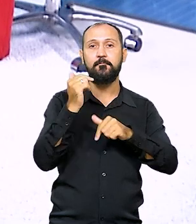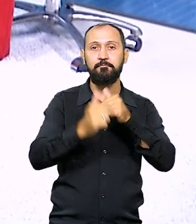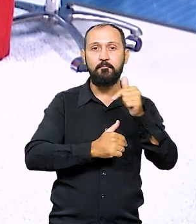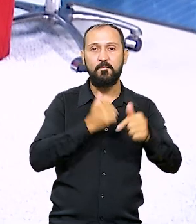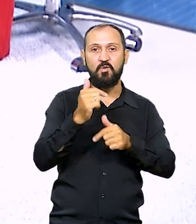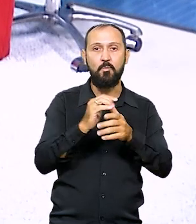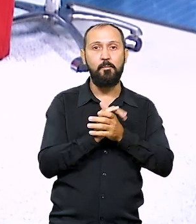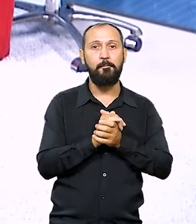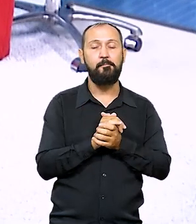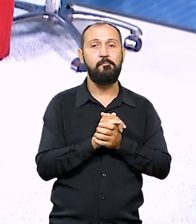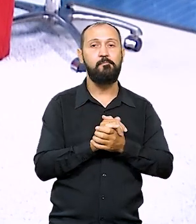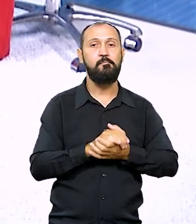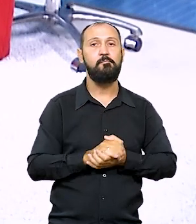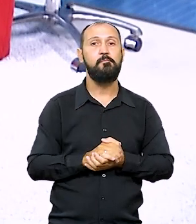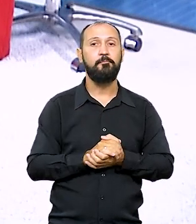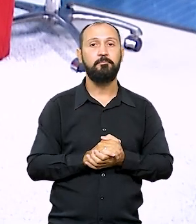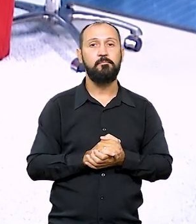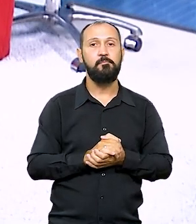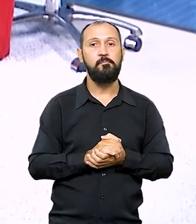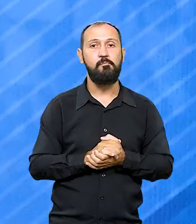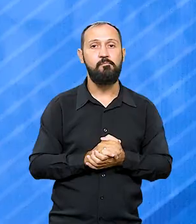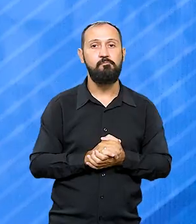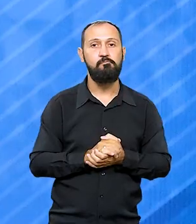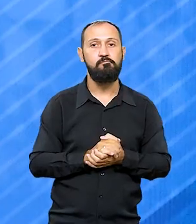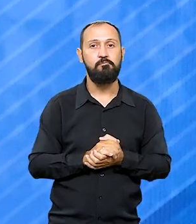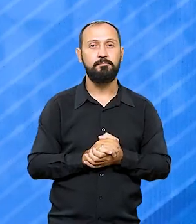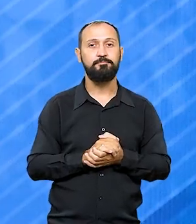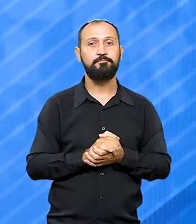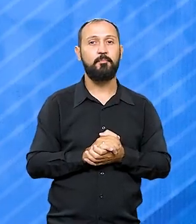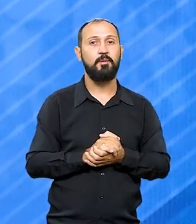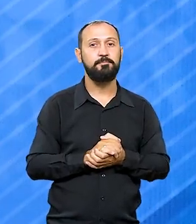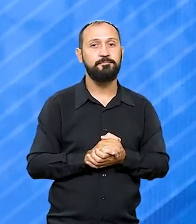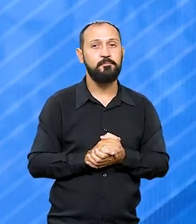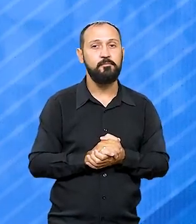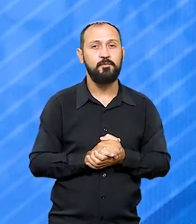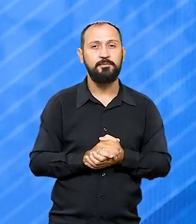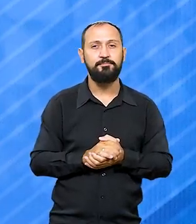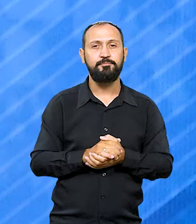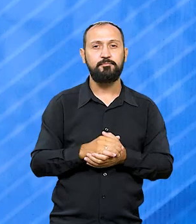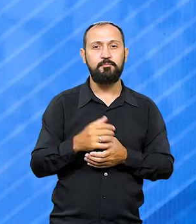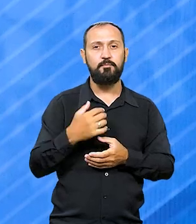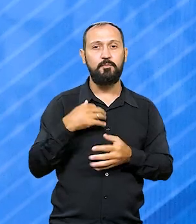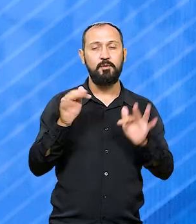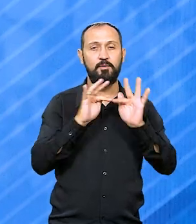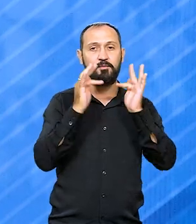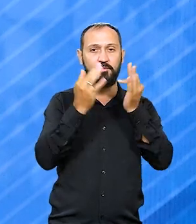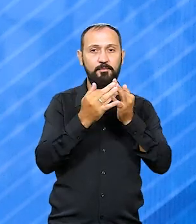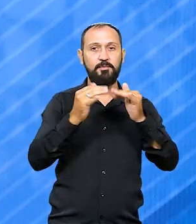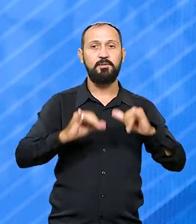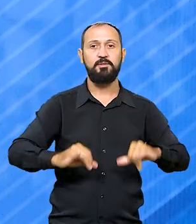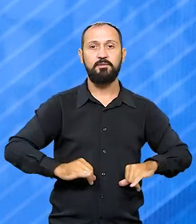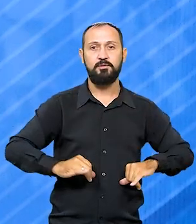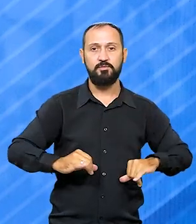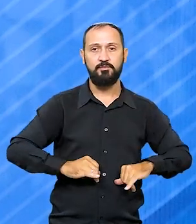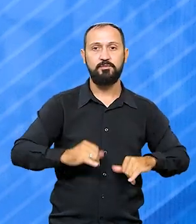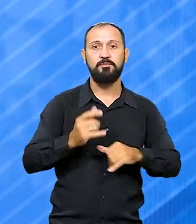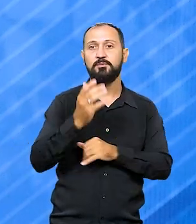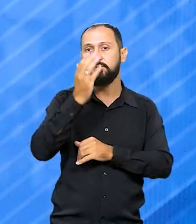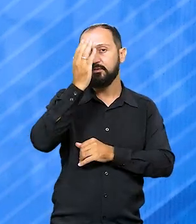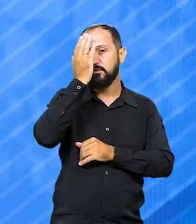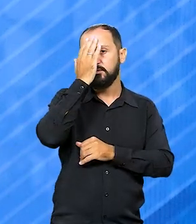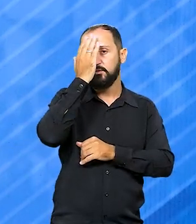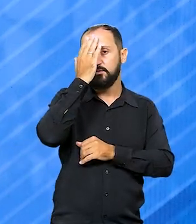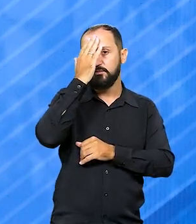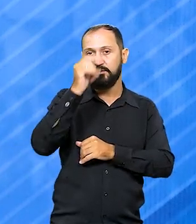mais difícil a atuação, principalmente justamente por isso, pela família que está cobrando, a família que está sofrendo.